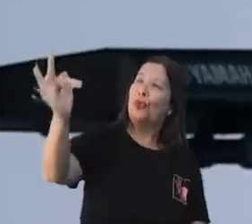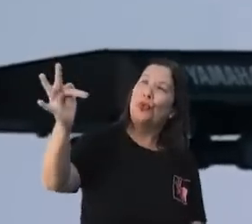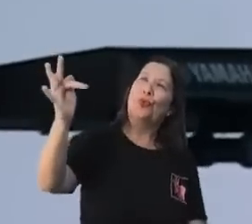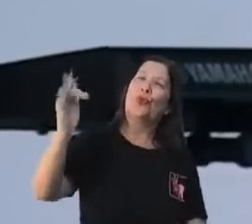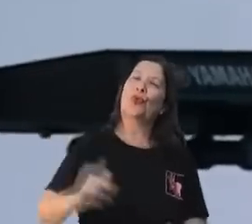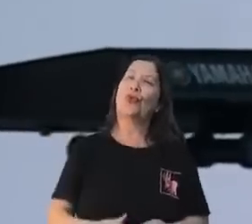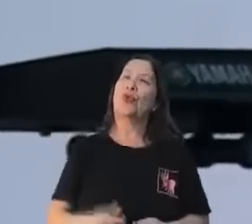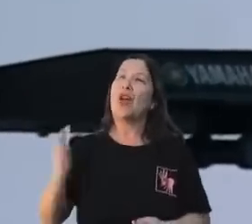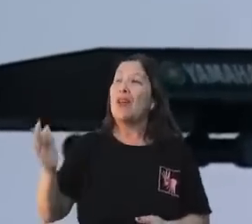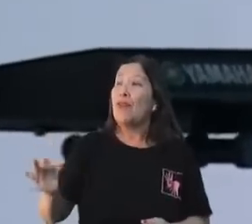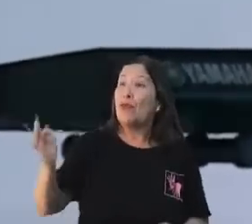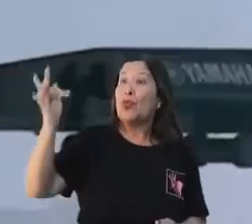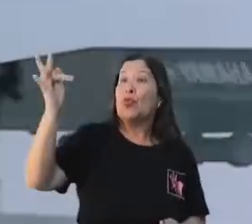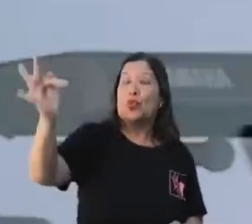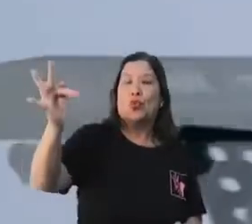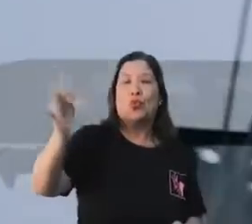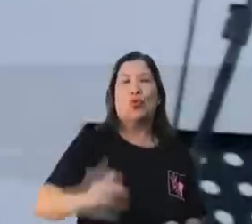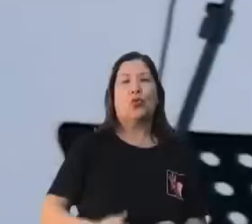Quer um exemplo disso?